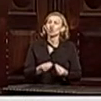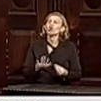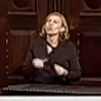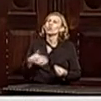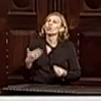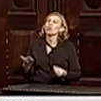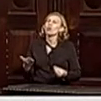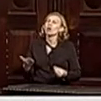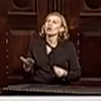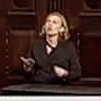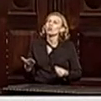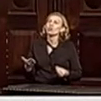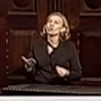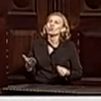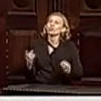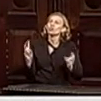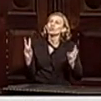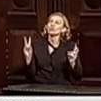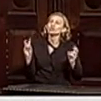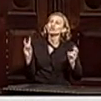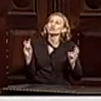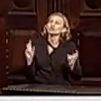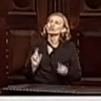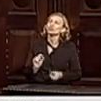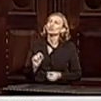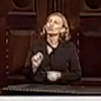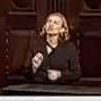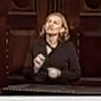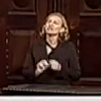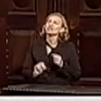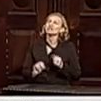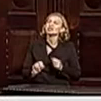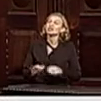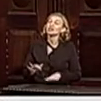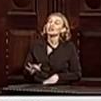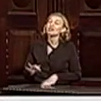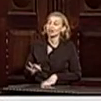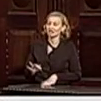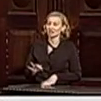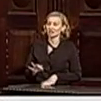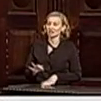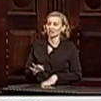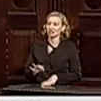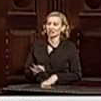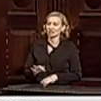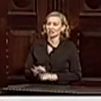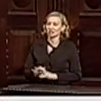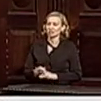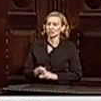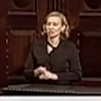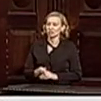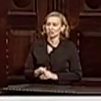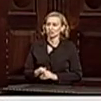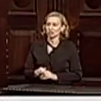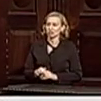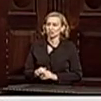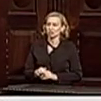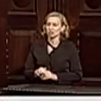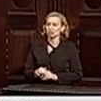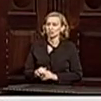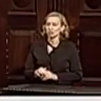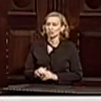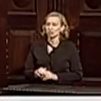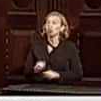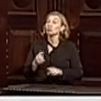inteiro teor dessa decisão, o que fará a mesa diretora como próximos passos, pois, como veiculado na